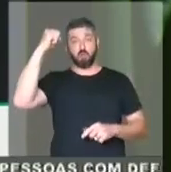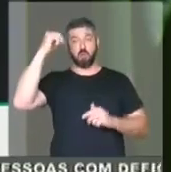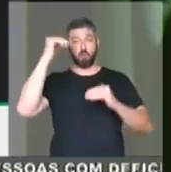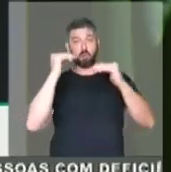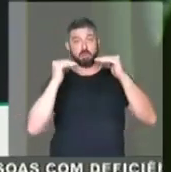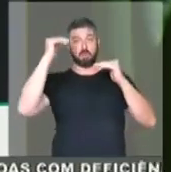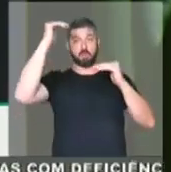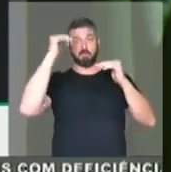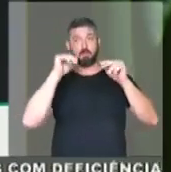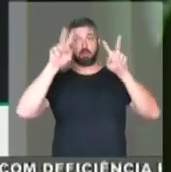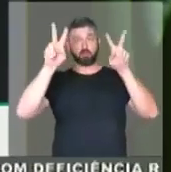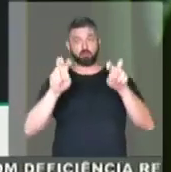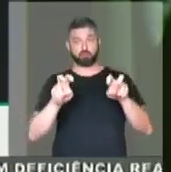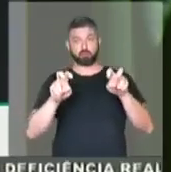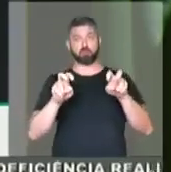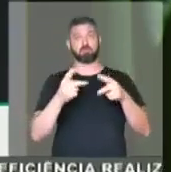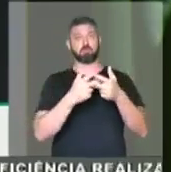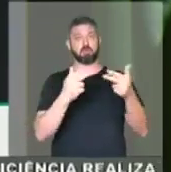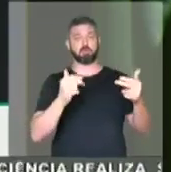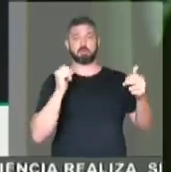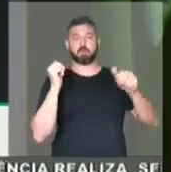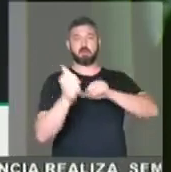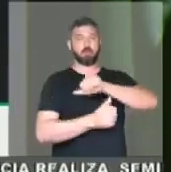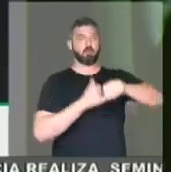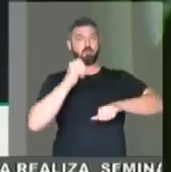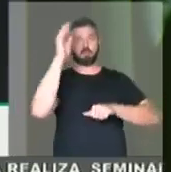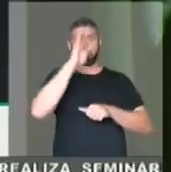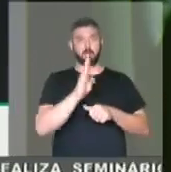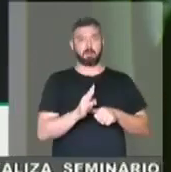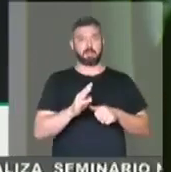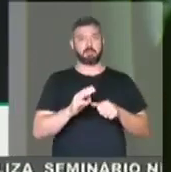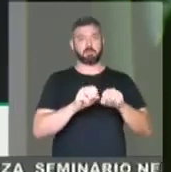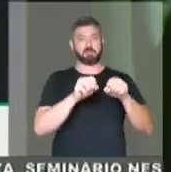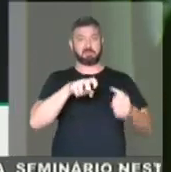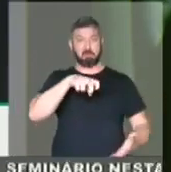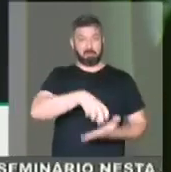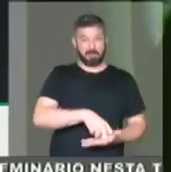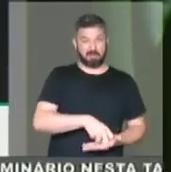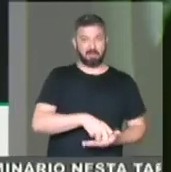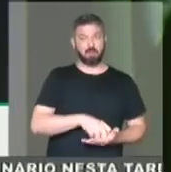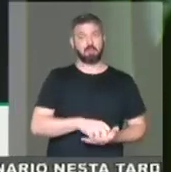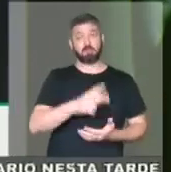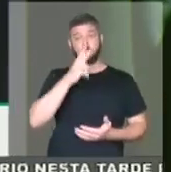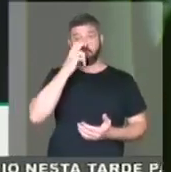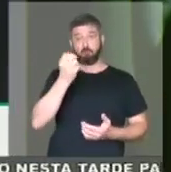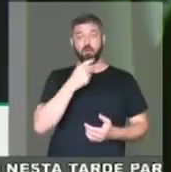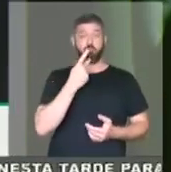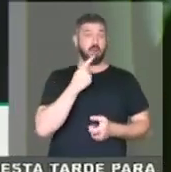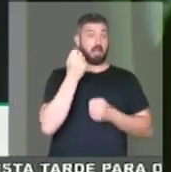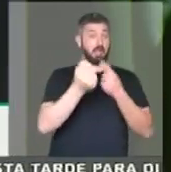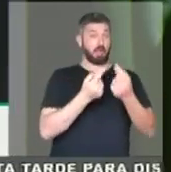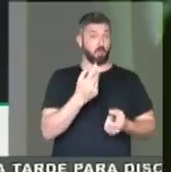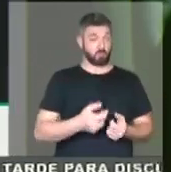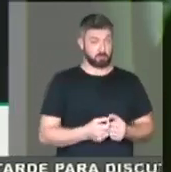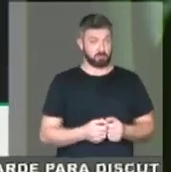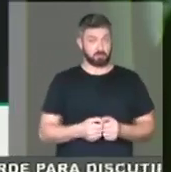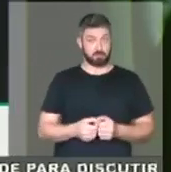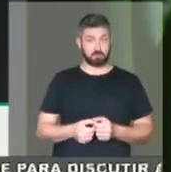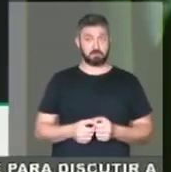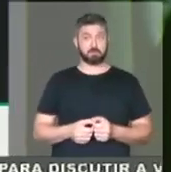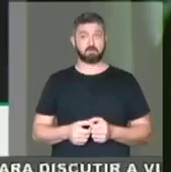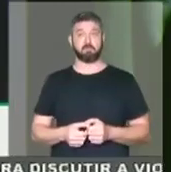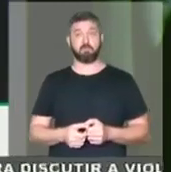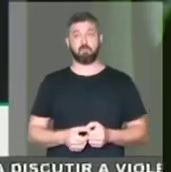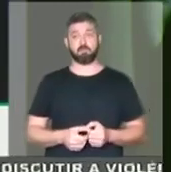no que diz respeito a pontos que transformariam o Brasil no Estado penal, é muito grande. E quero citar alguns, deputados,